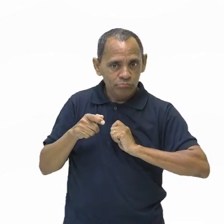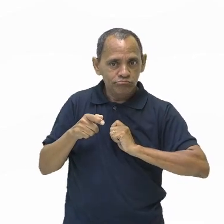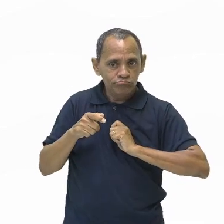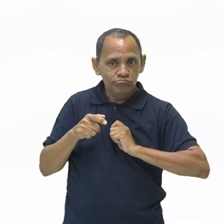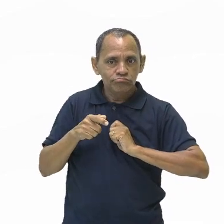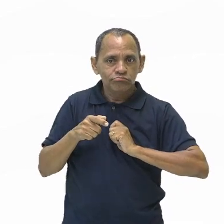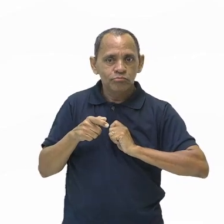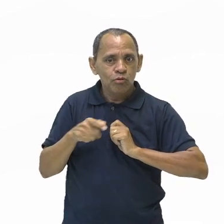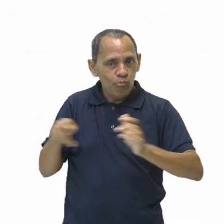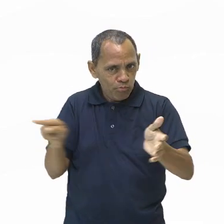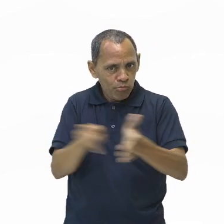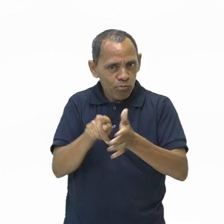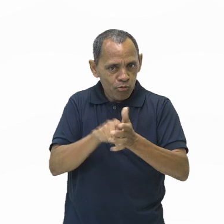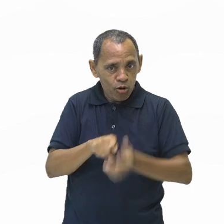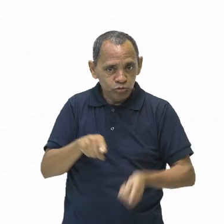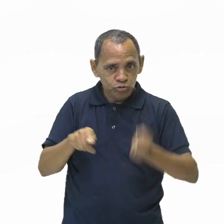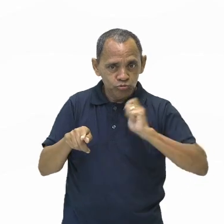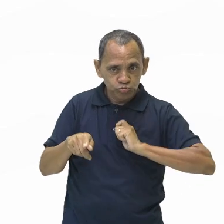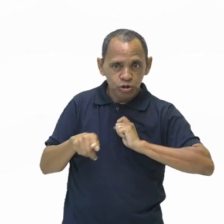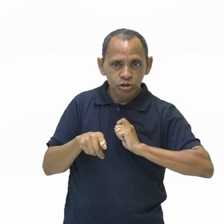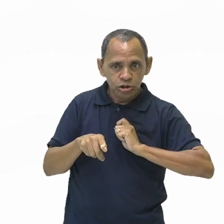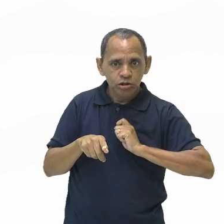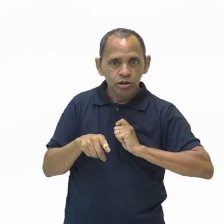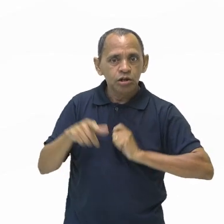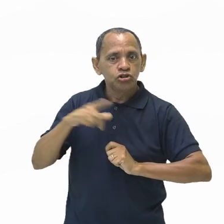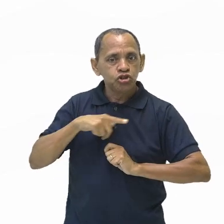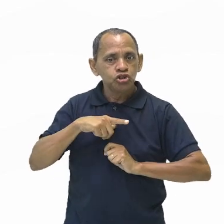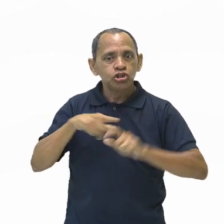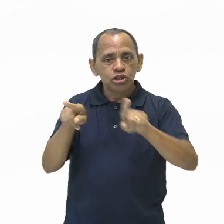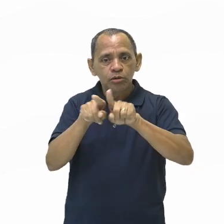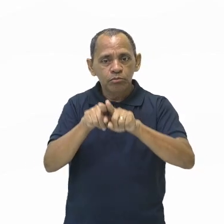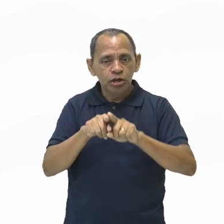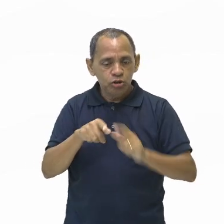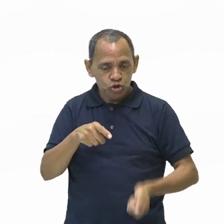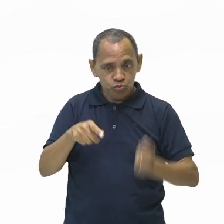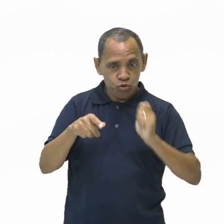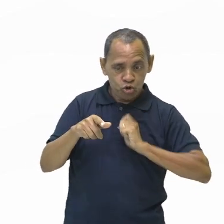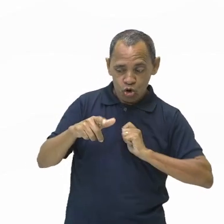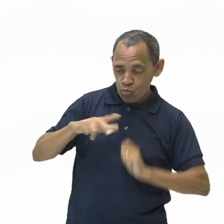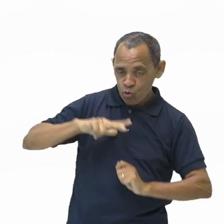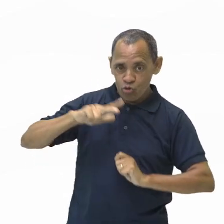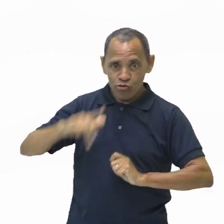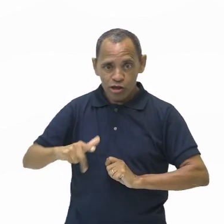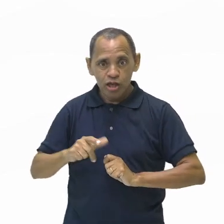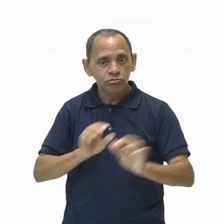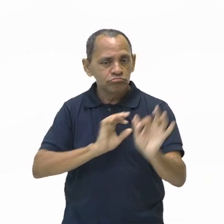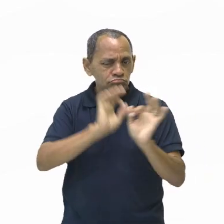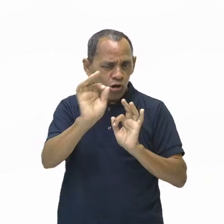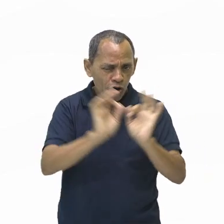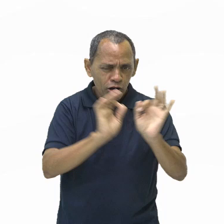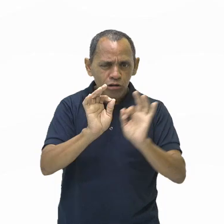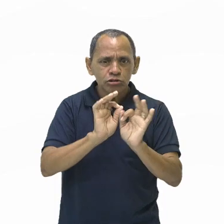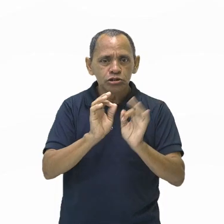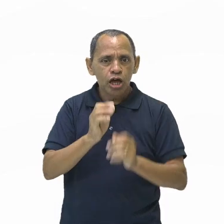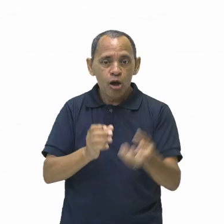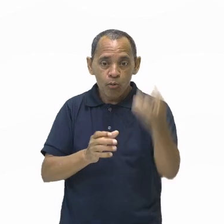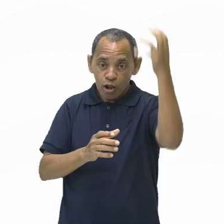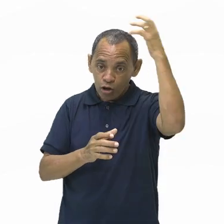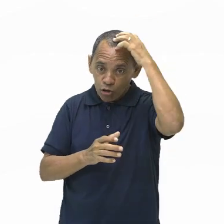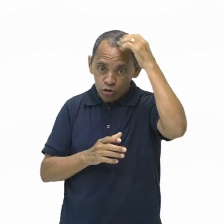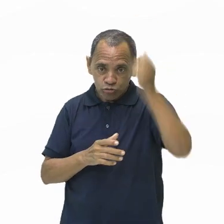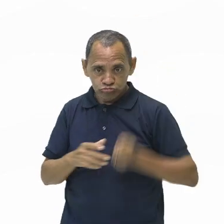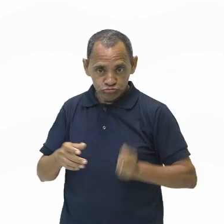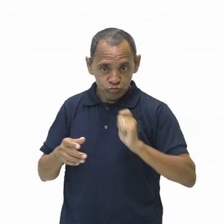frota contando com portugueses e espanhóis, que foi organizada pela coroa